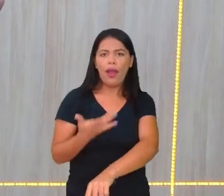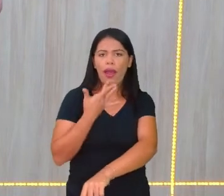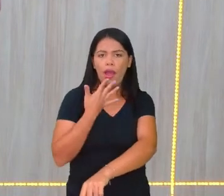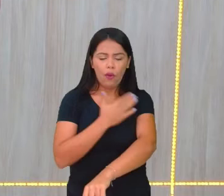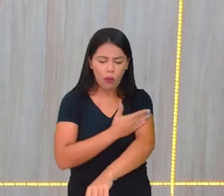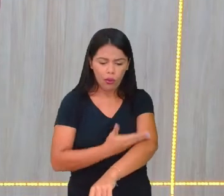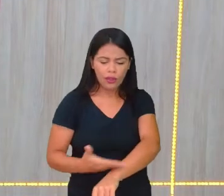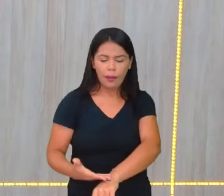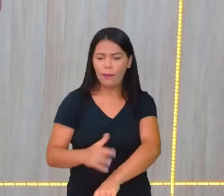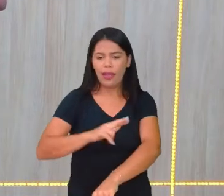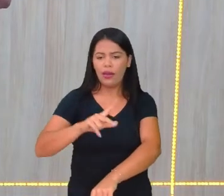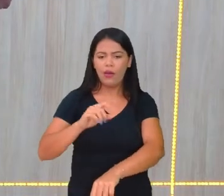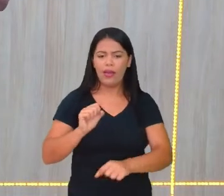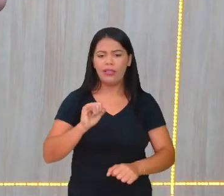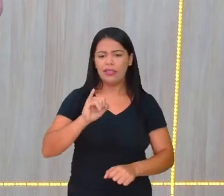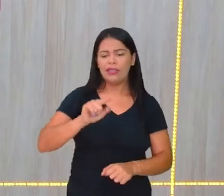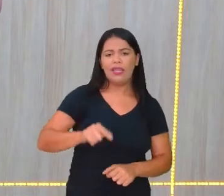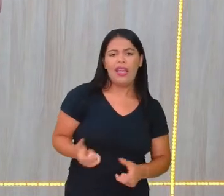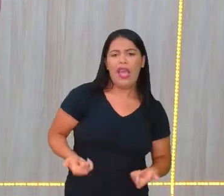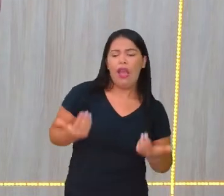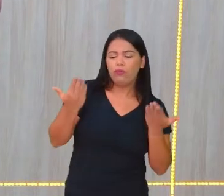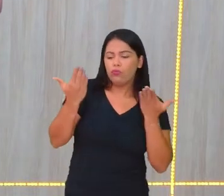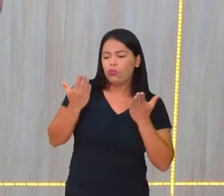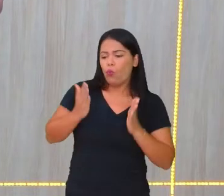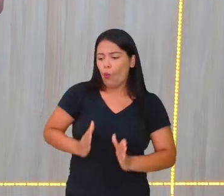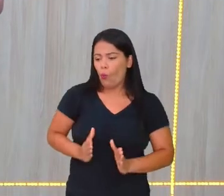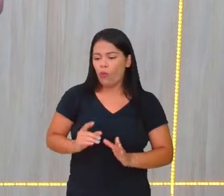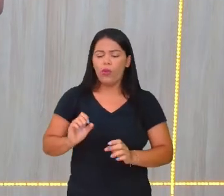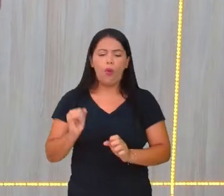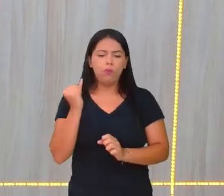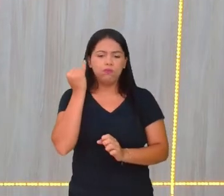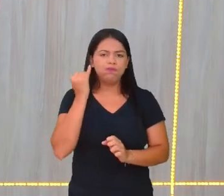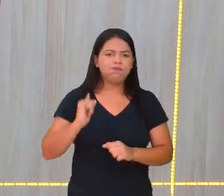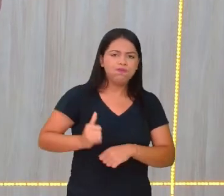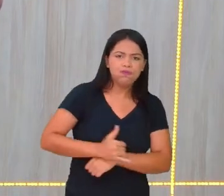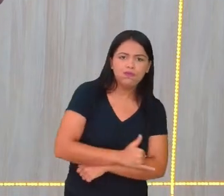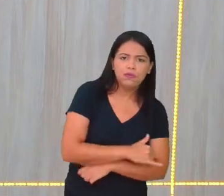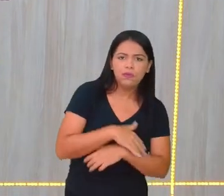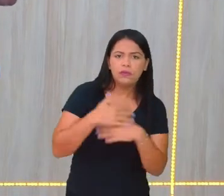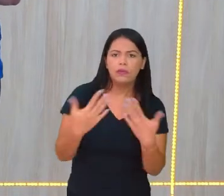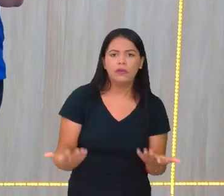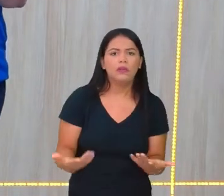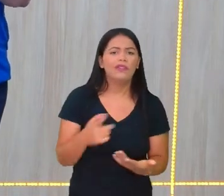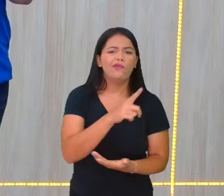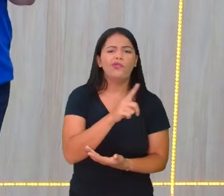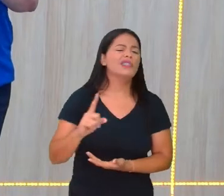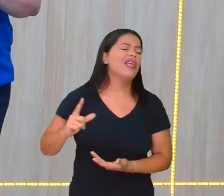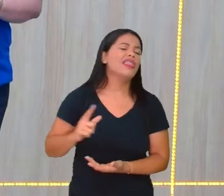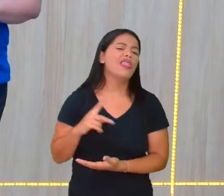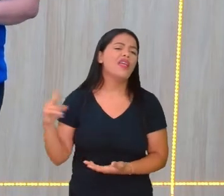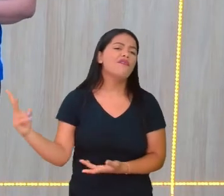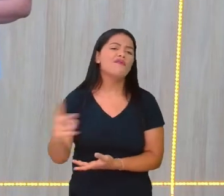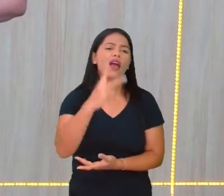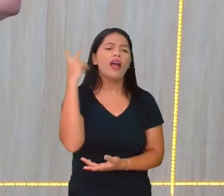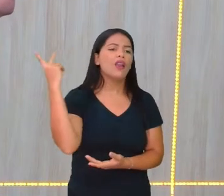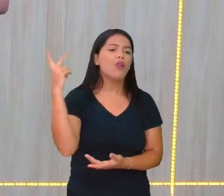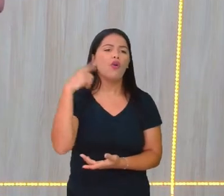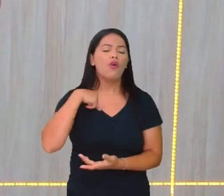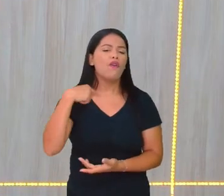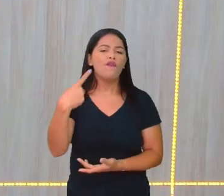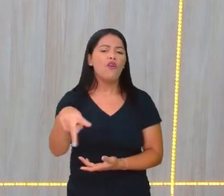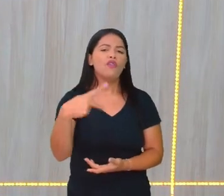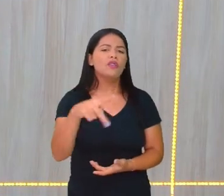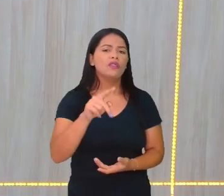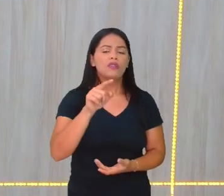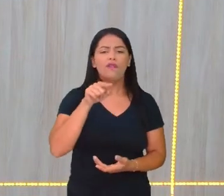é esguio, se é mais cheinho. Não, você tem valor por aquilo que você é.